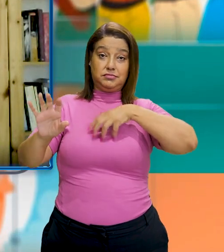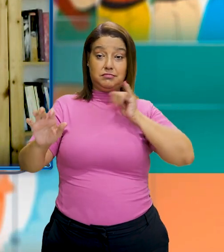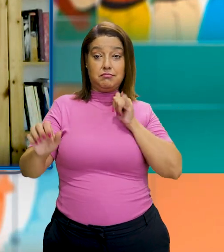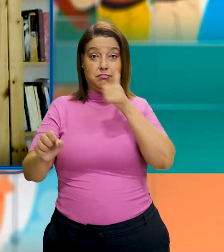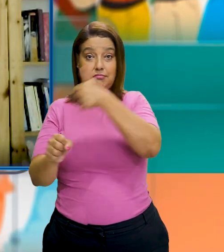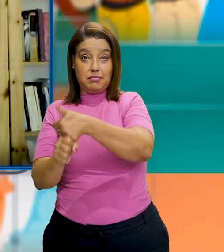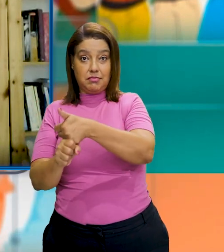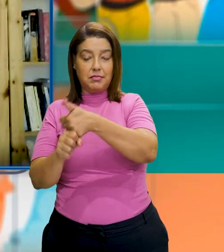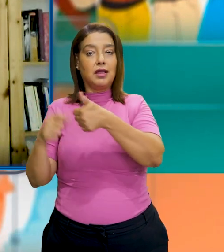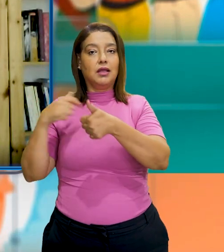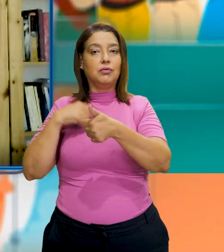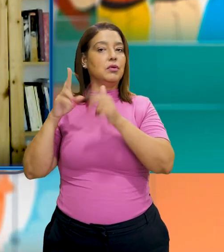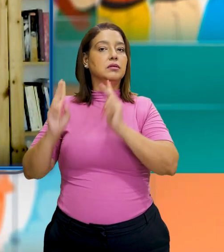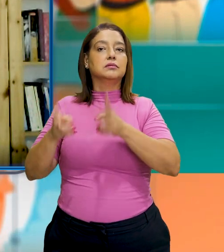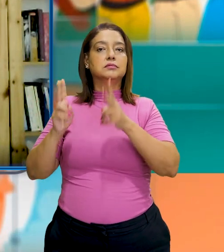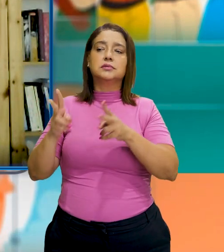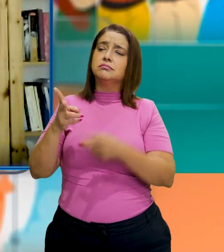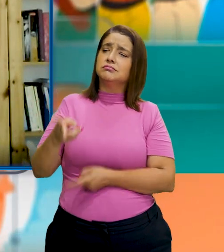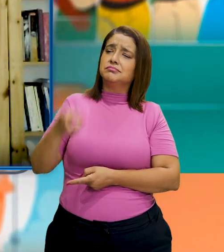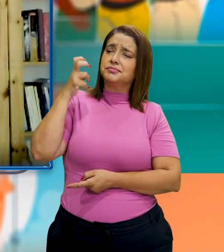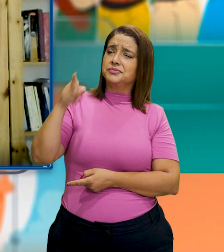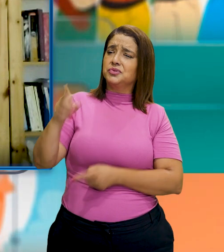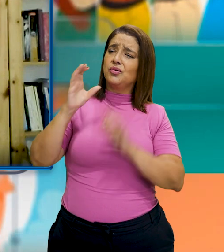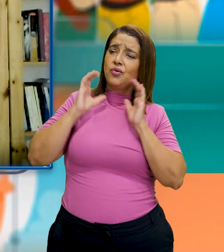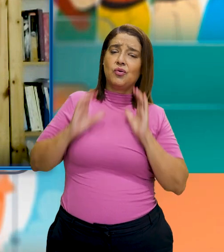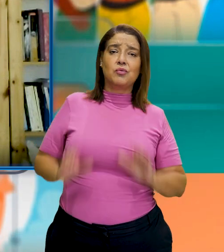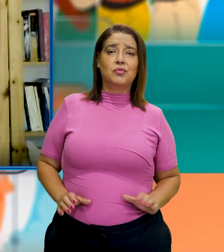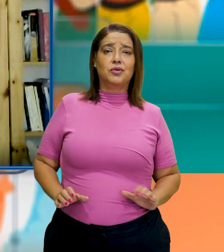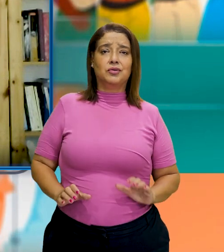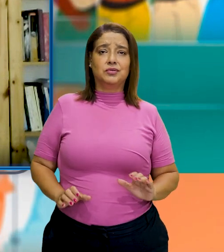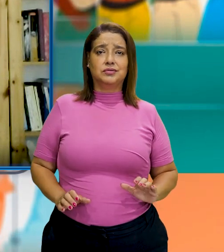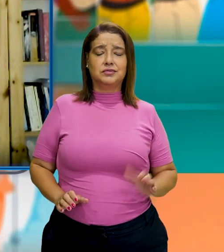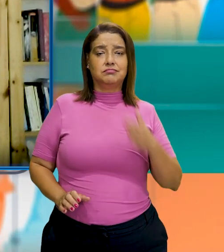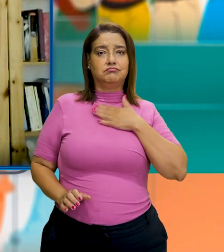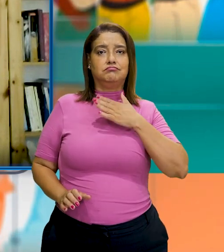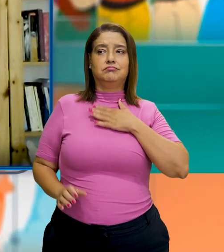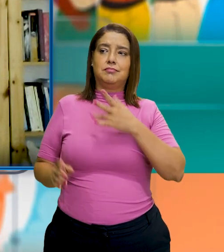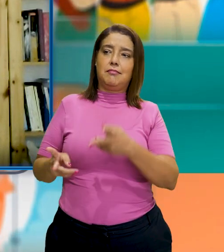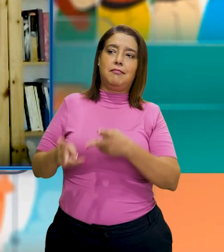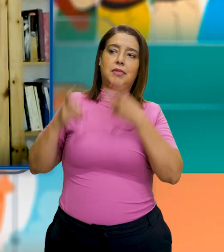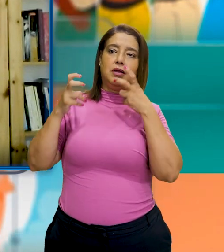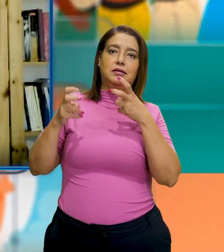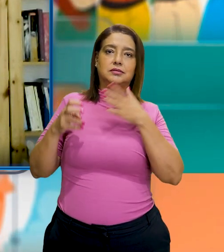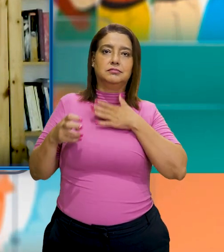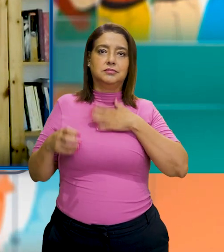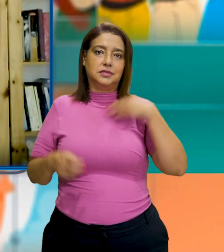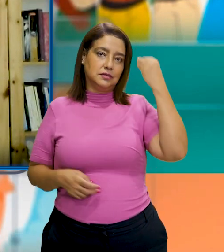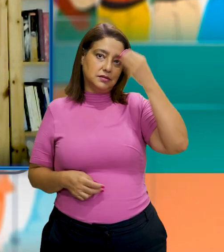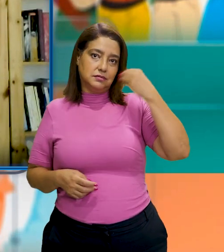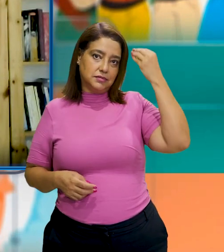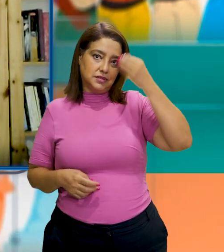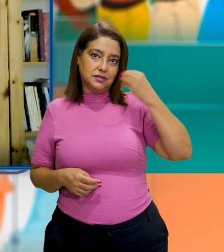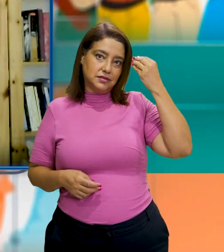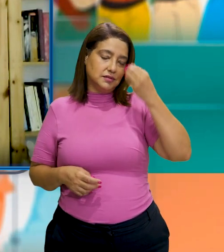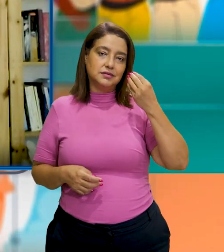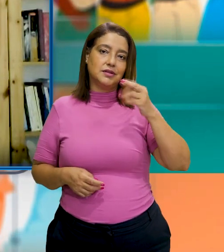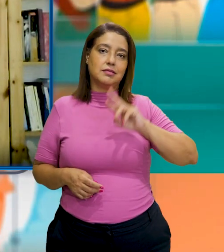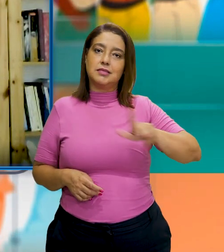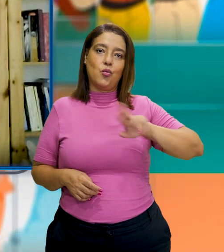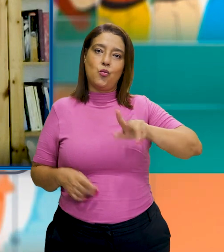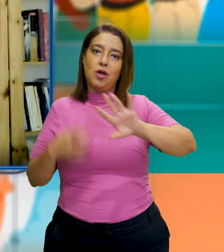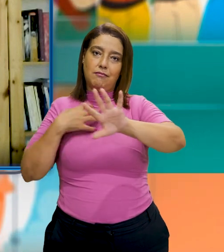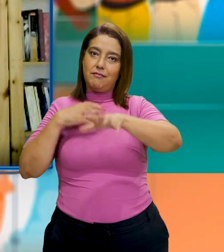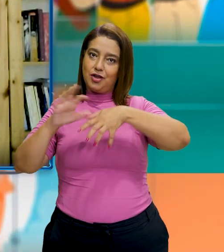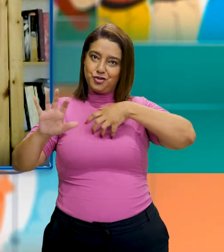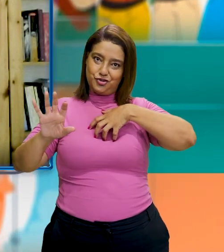eu ainda estou olhando esse outro e o seu comportamento a partir da minha lente, a partir das minhas experiências. E isso não